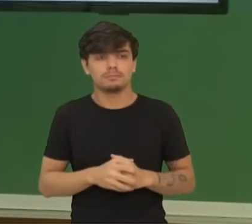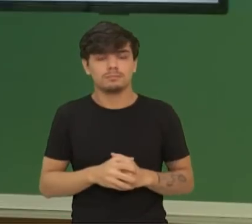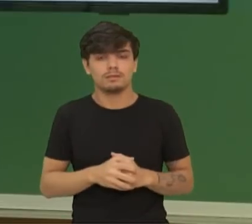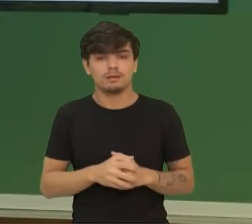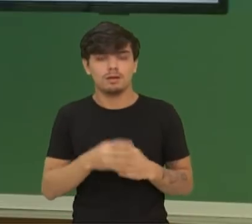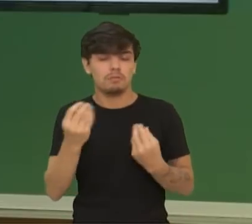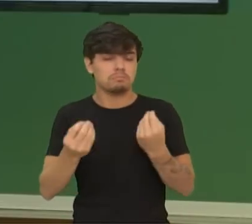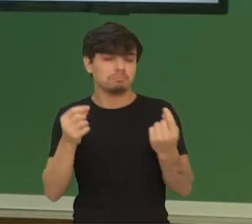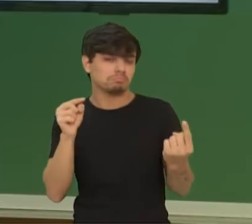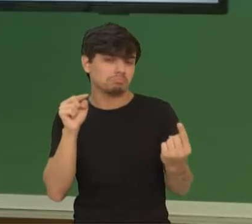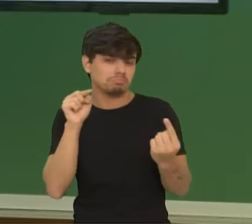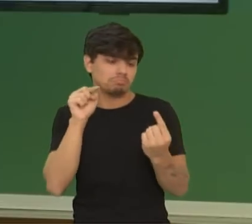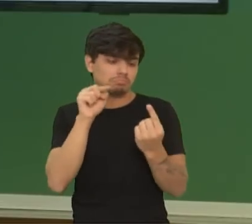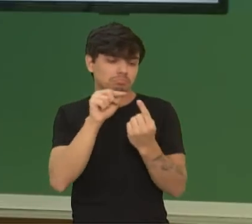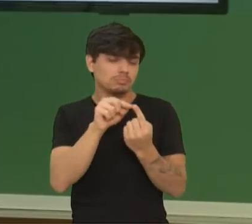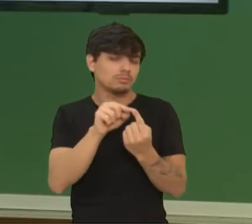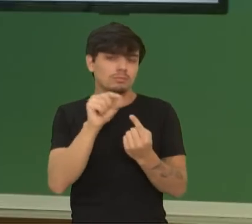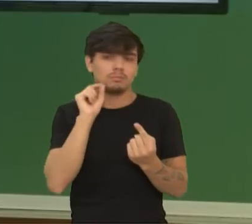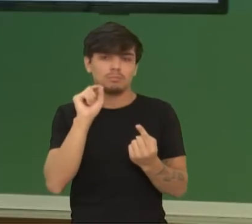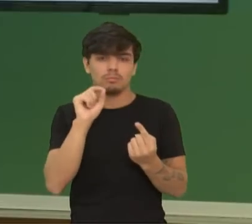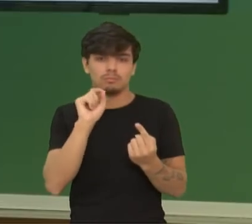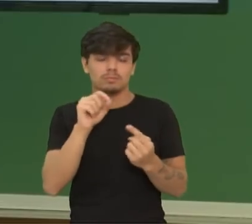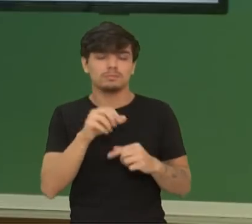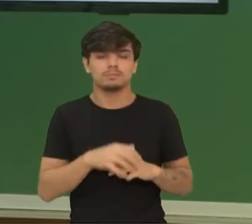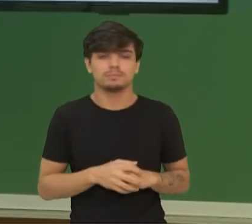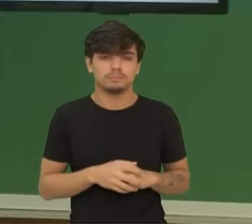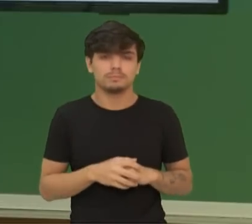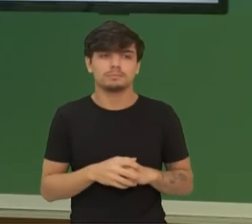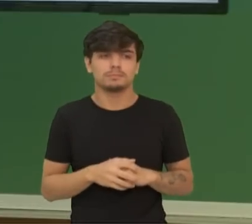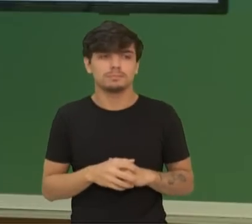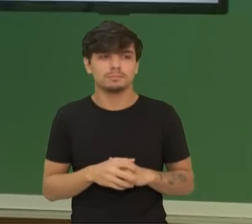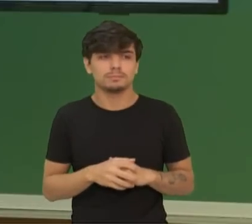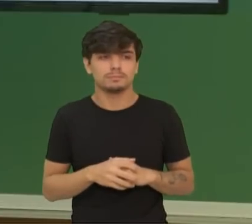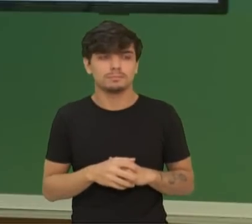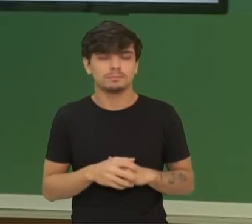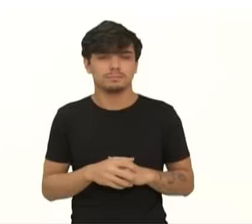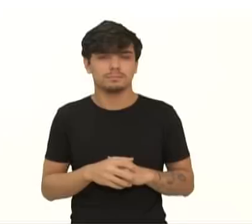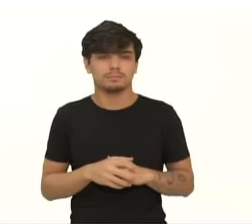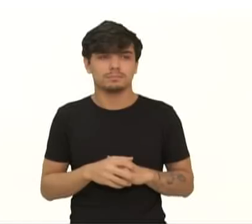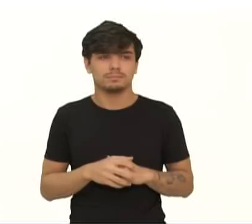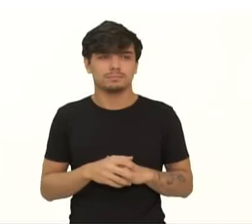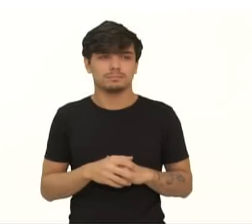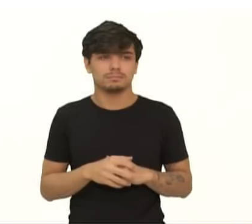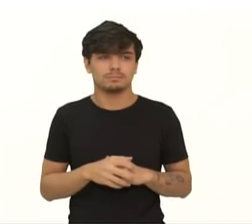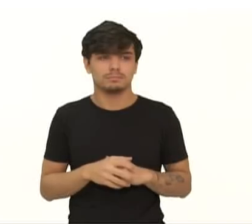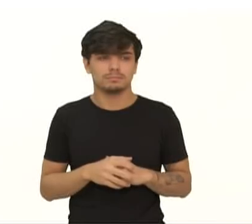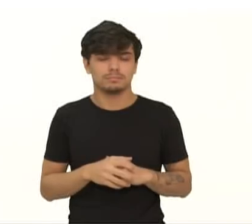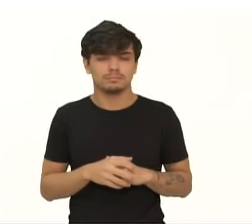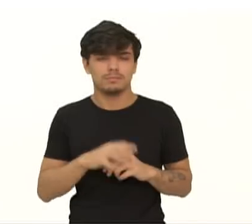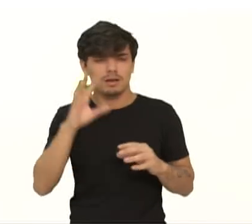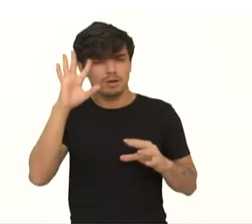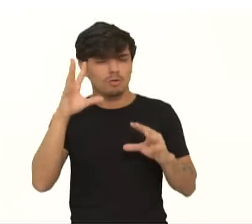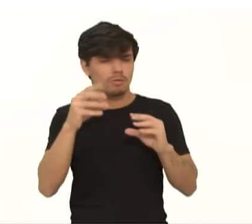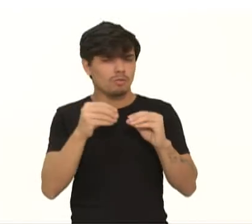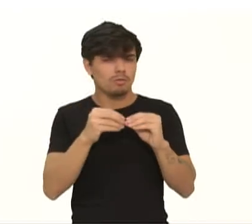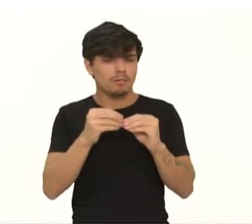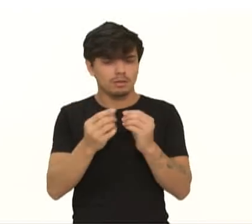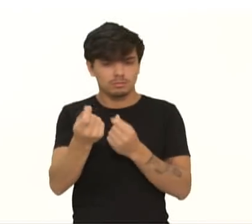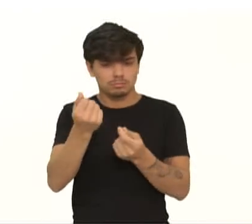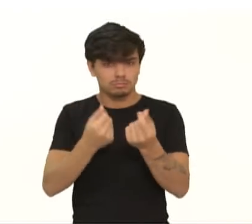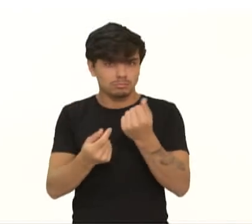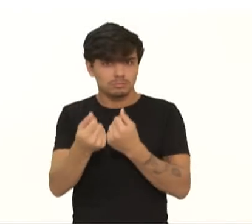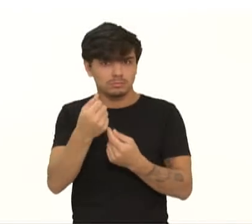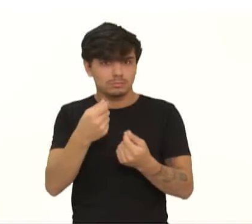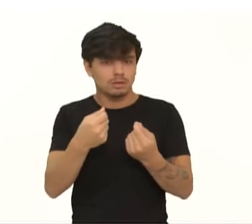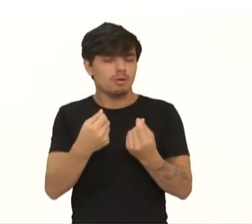Como sempre, nós começamos com os nossos objetivos da aula, não é verdade? Olha lá. Compreender o mercantilismo